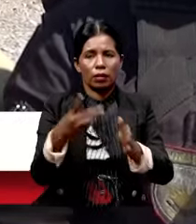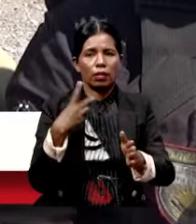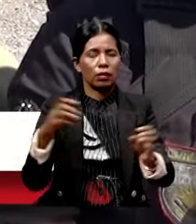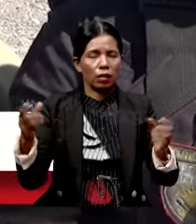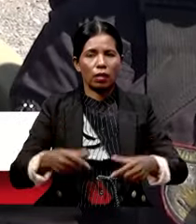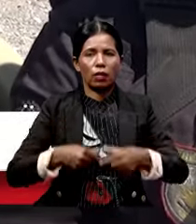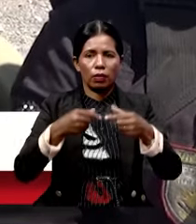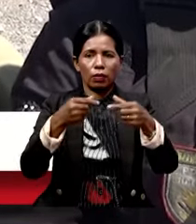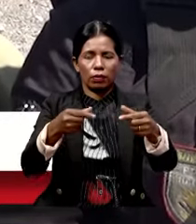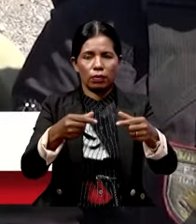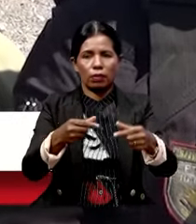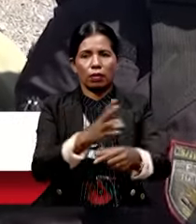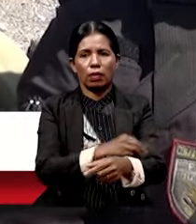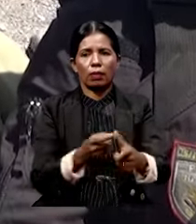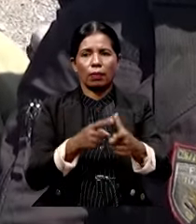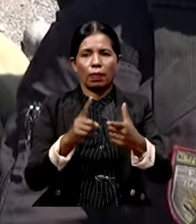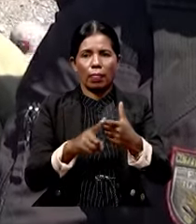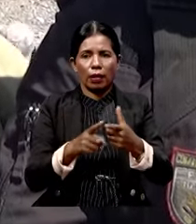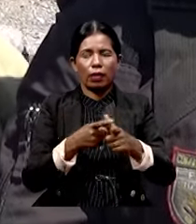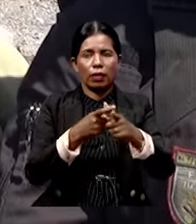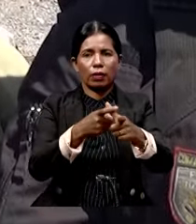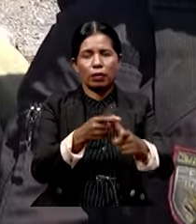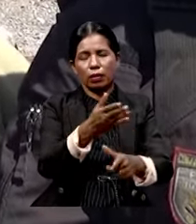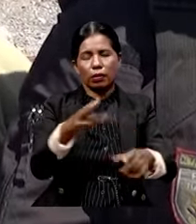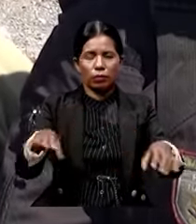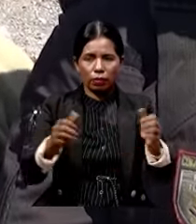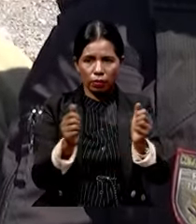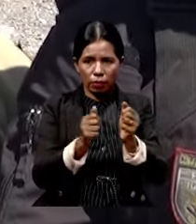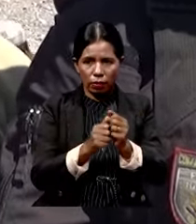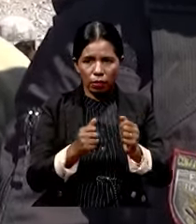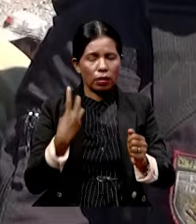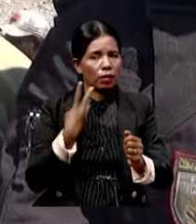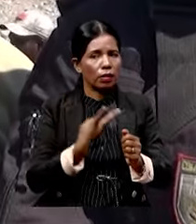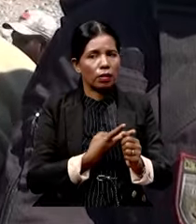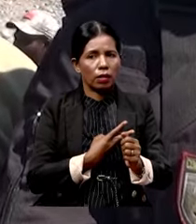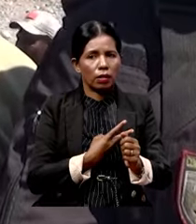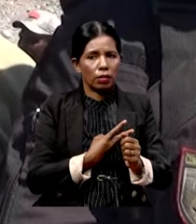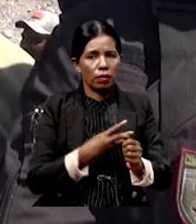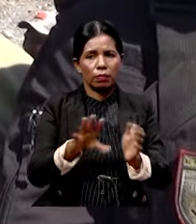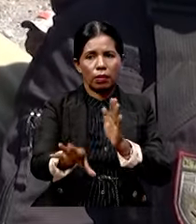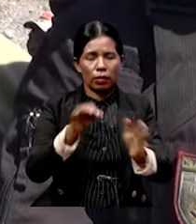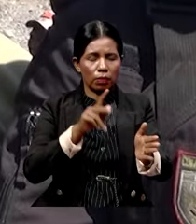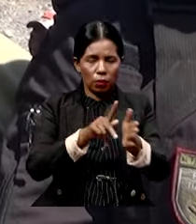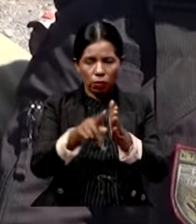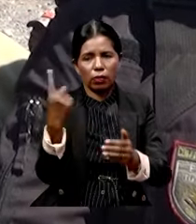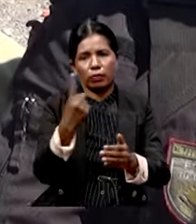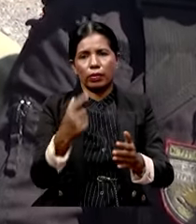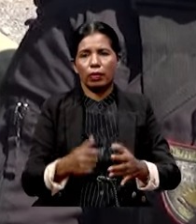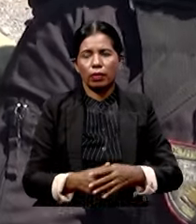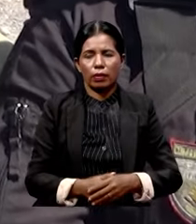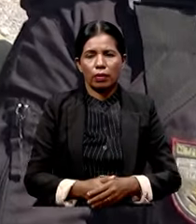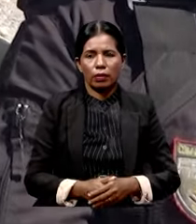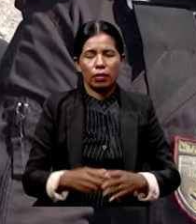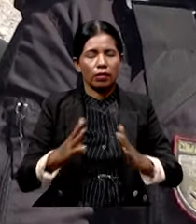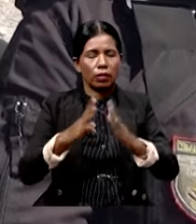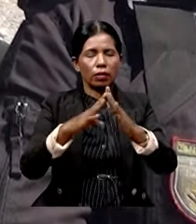fofila banai, e da nebe mecânica, pronto, na incopera lurba luhan. Mas a minha, quando, retan, a minha sempre ojo na fatim. Capital